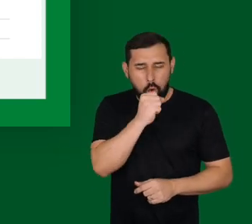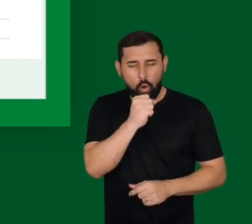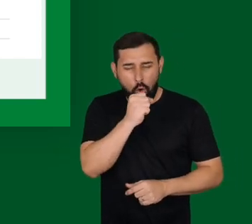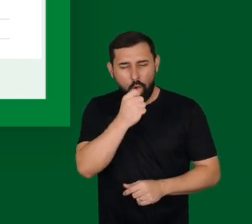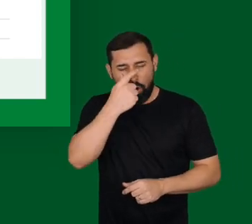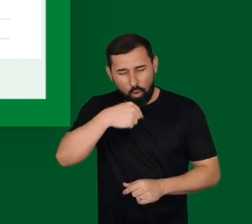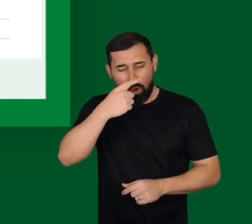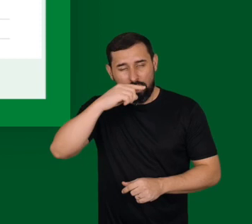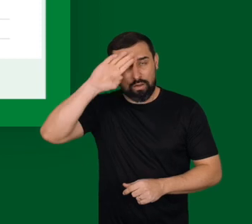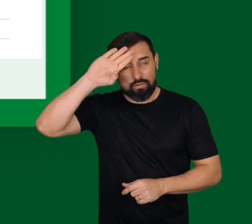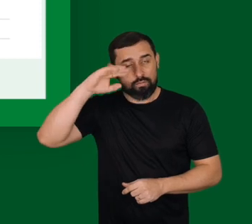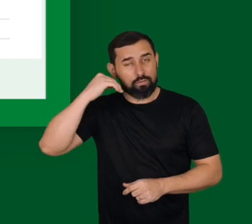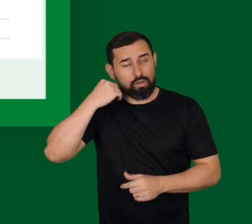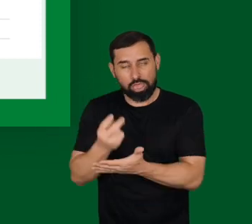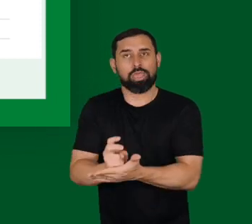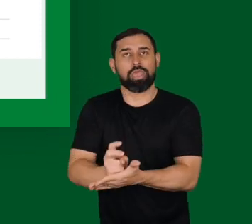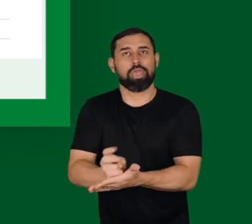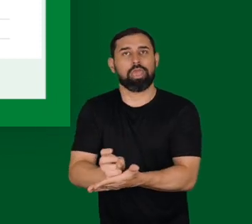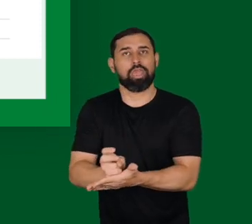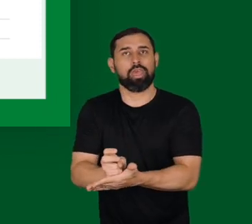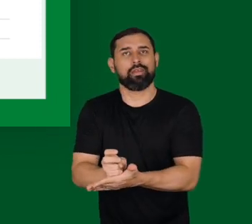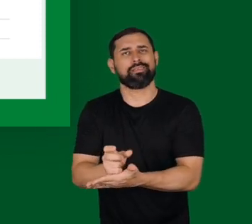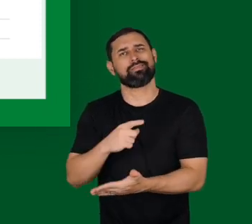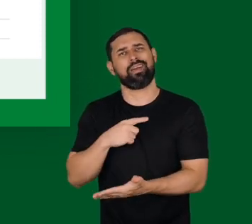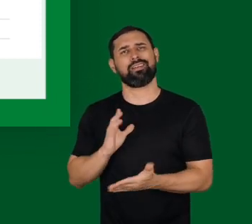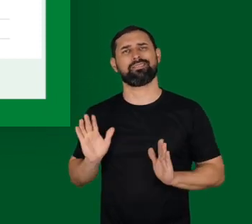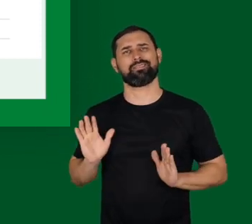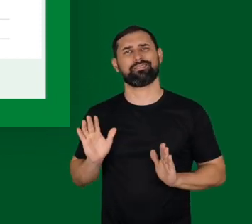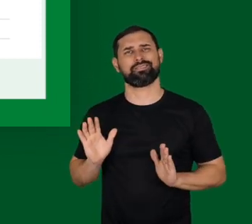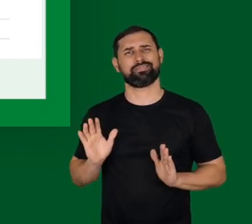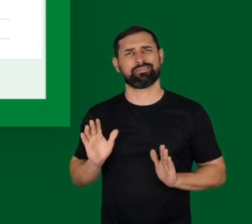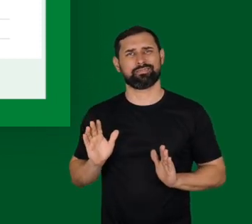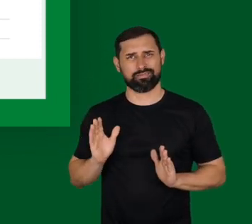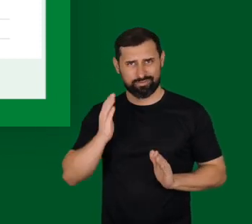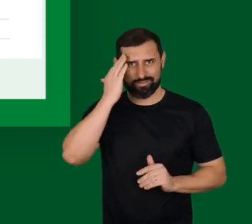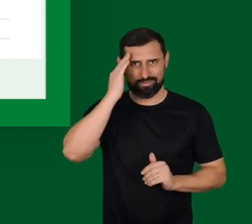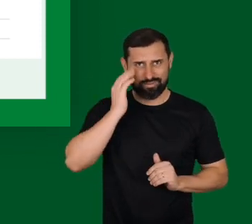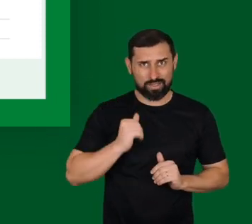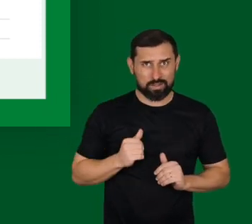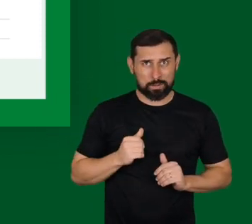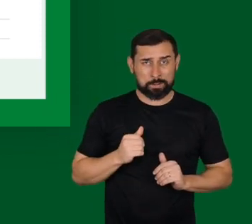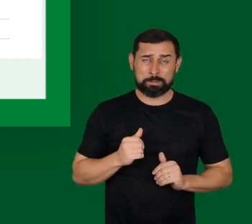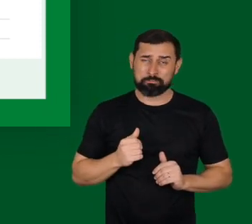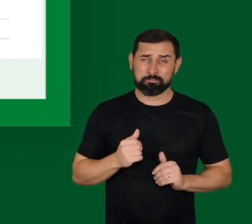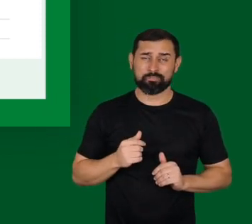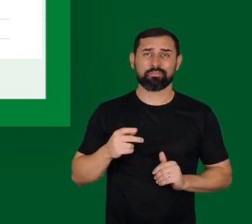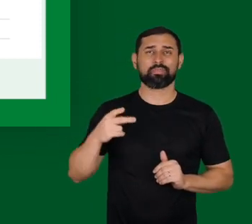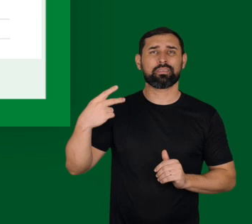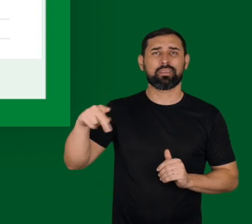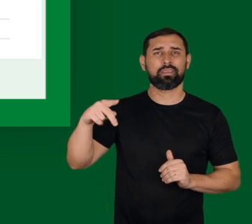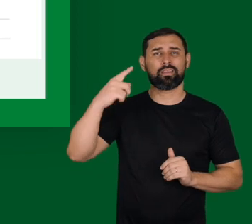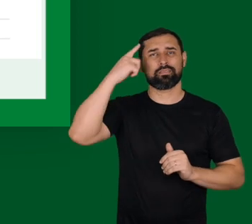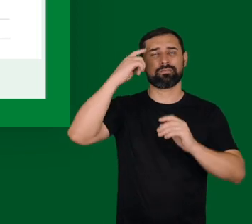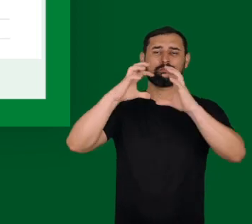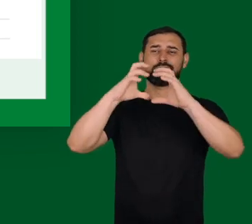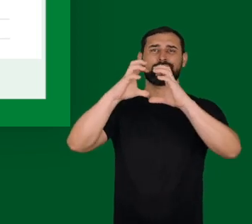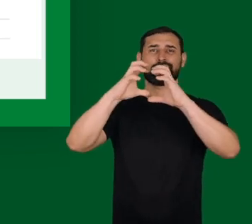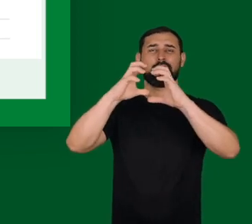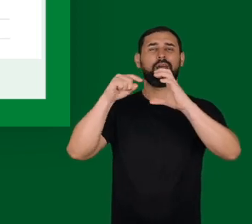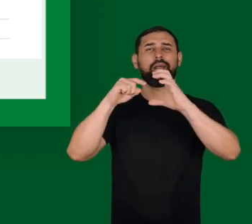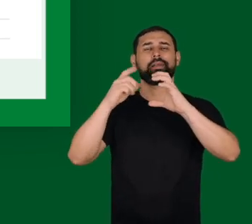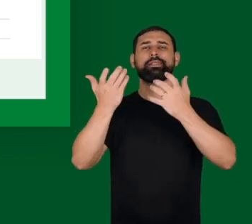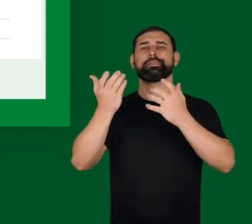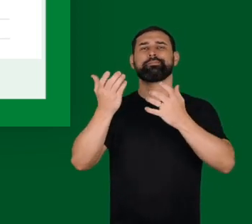minutos, não tem com certeza de quanto tempo elas podem levar, mas é muito comum, em especial pacientes que têm